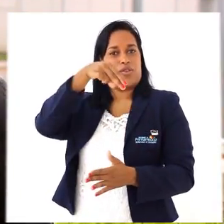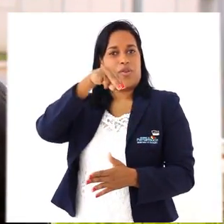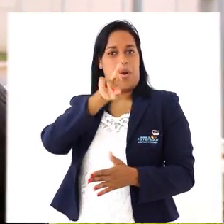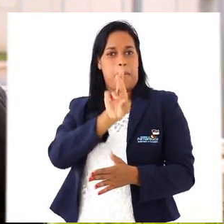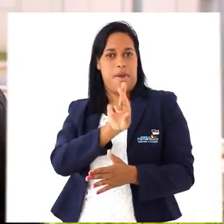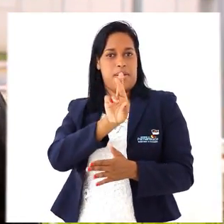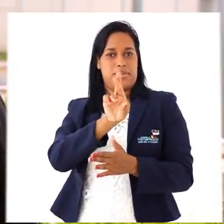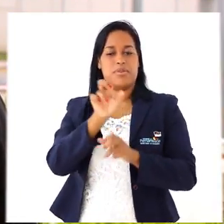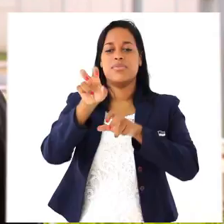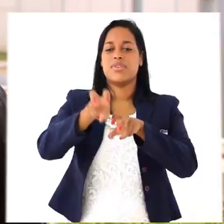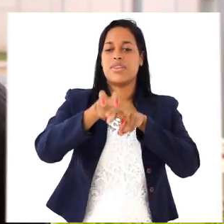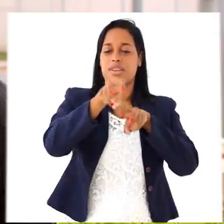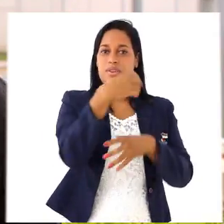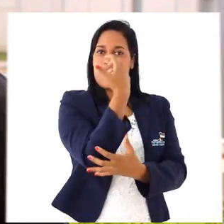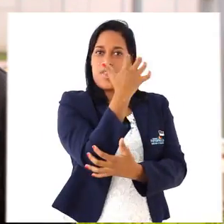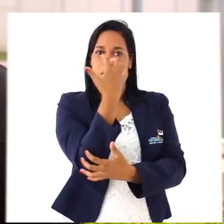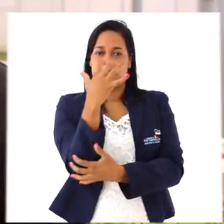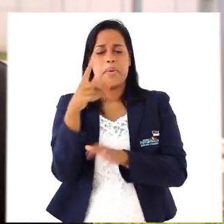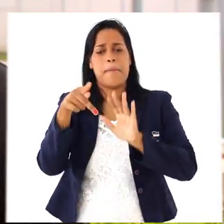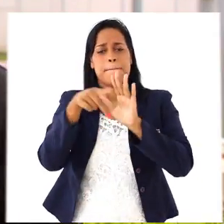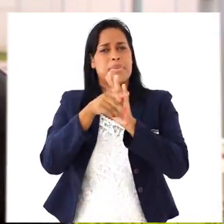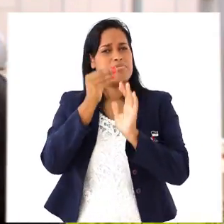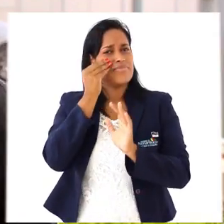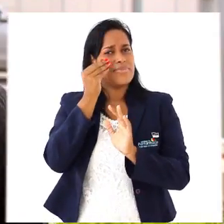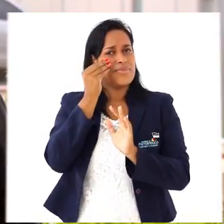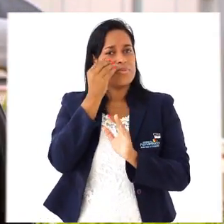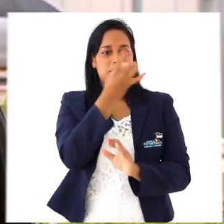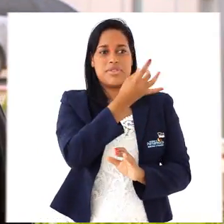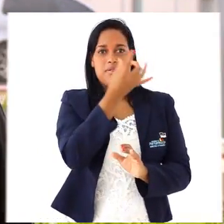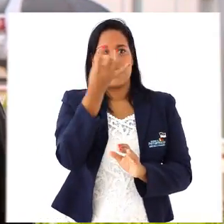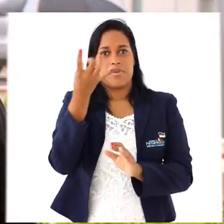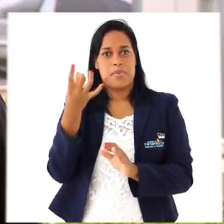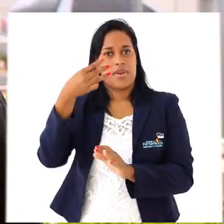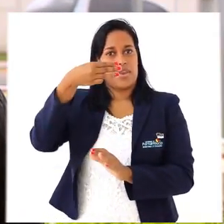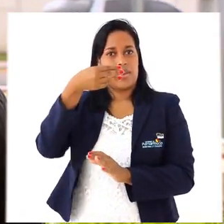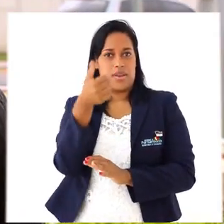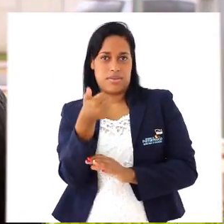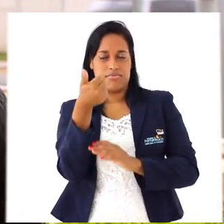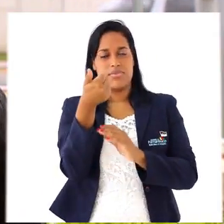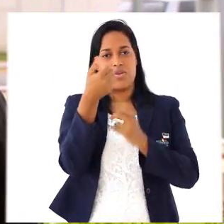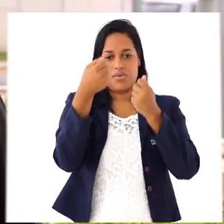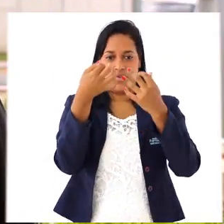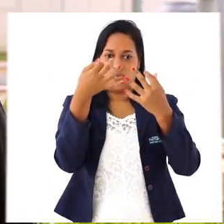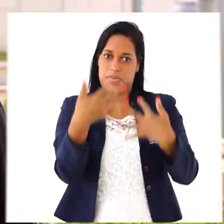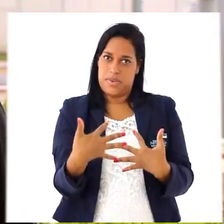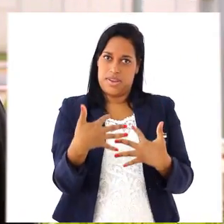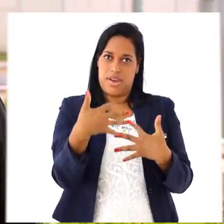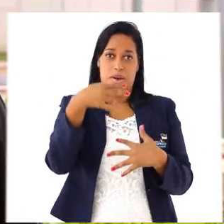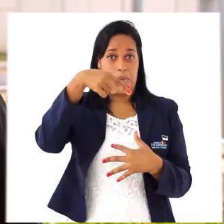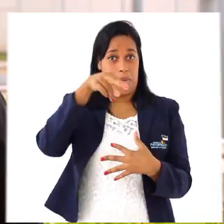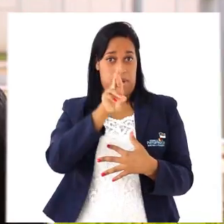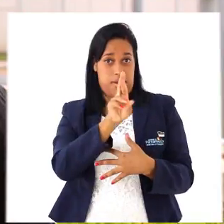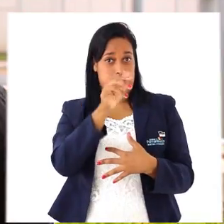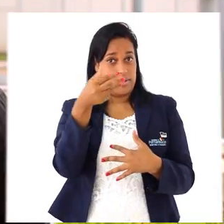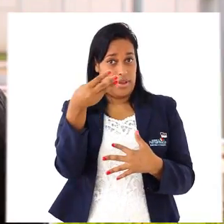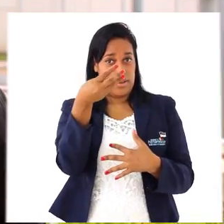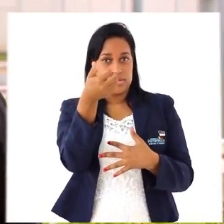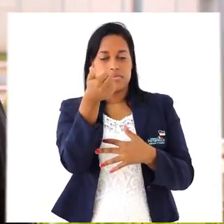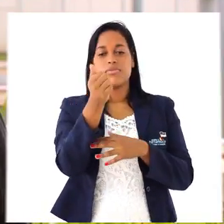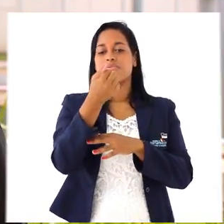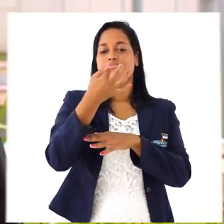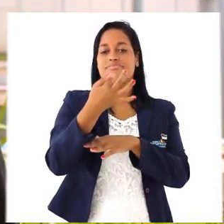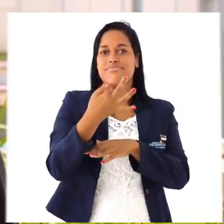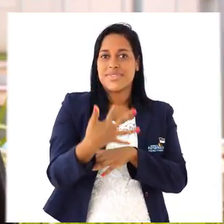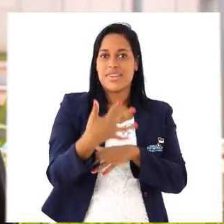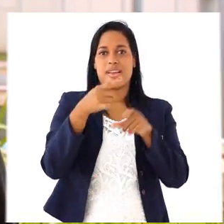uma norma bem específica para cada um dos itens que a NR31 vai tratar. Então com a NR31 isso ficou mais condensado